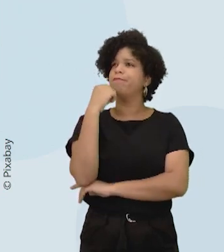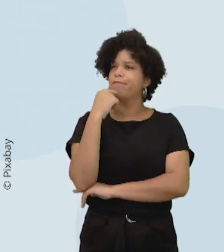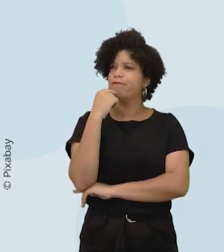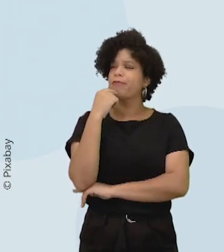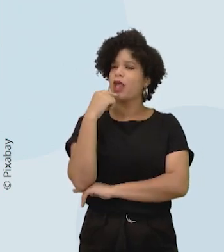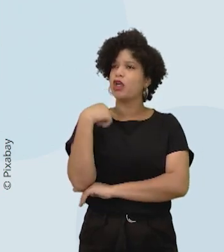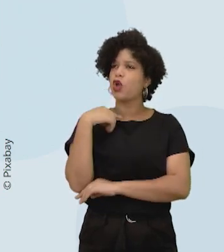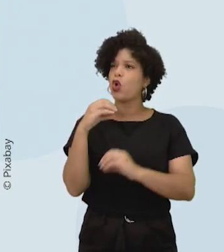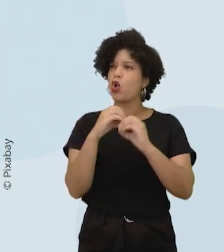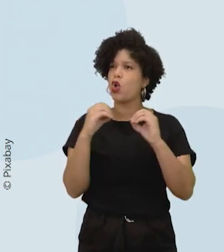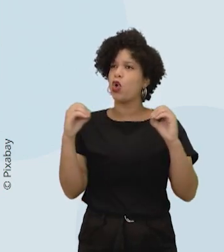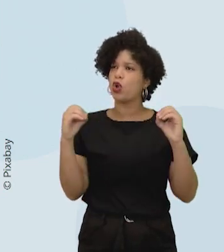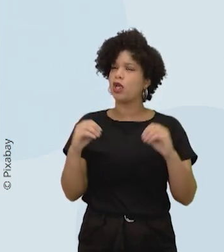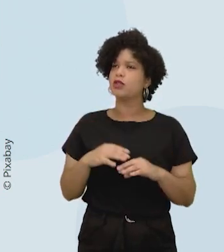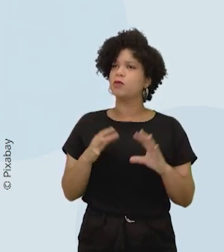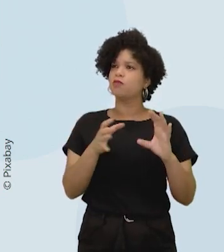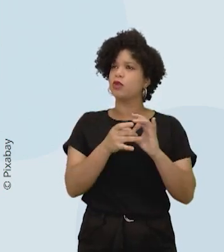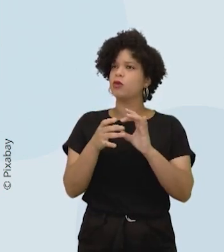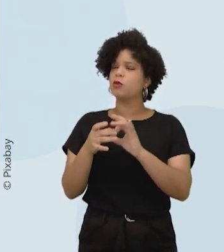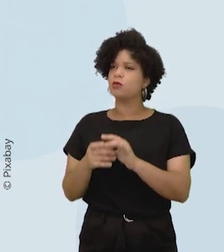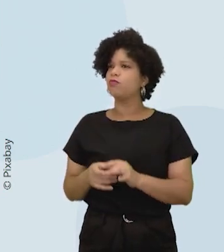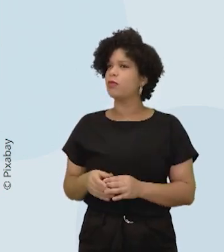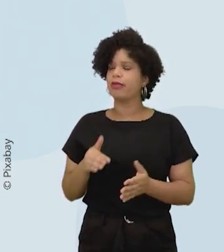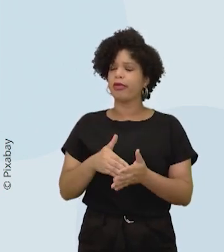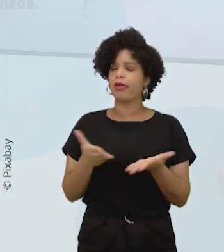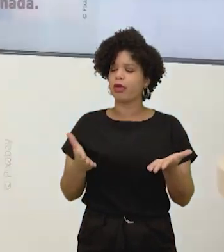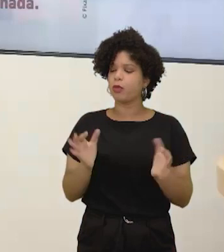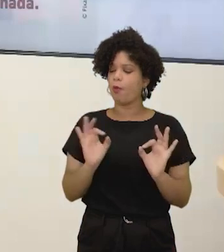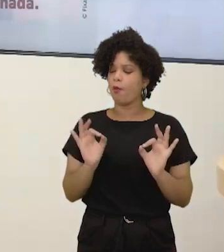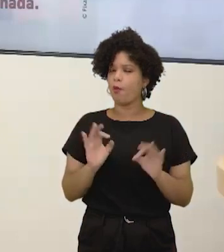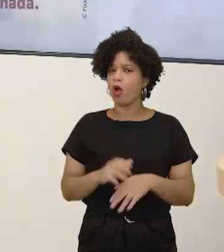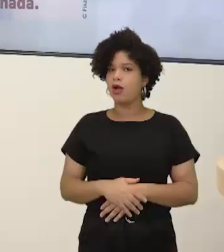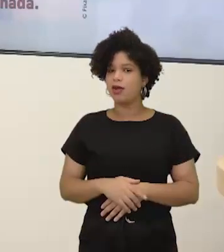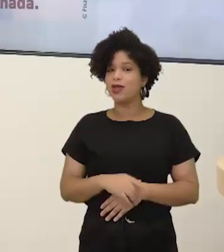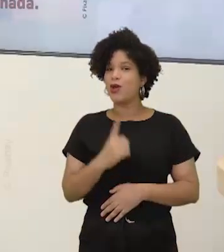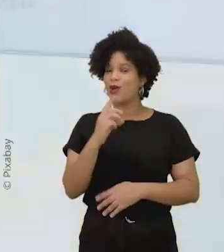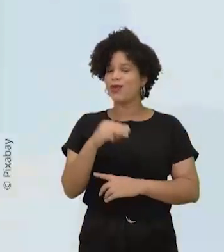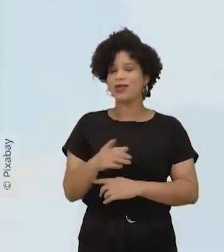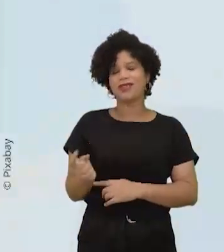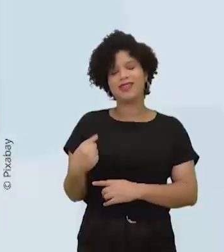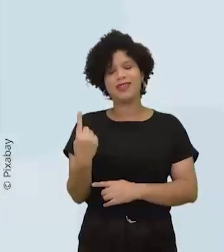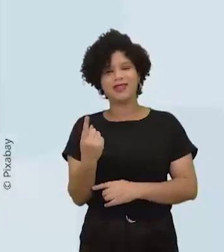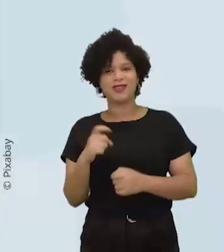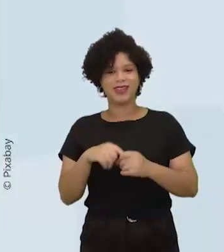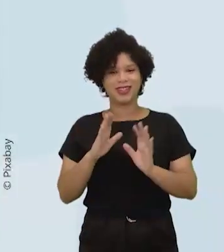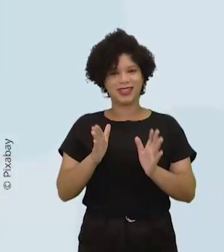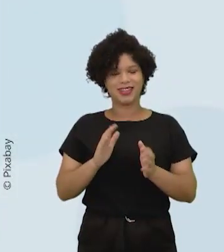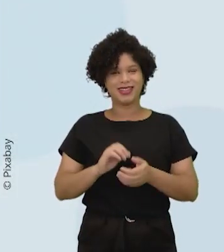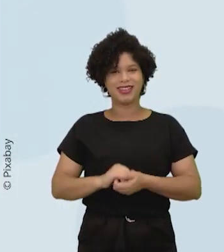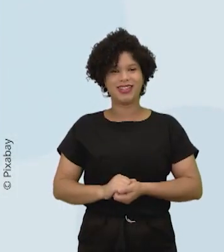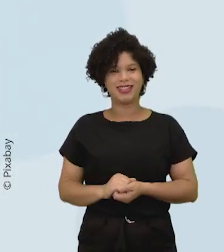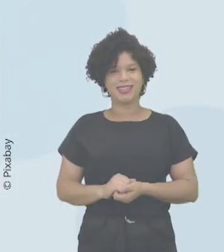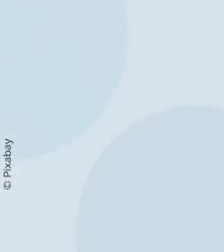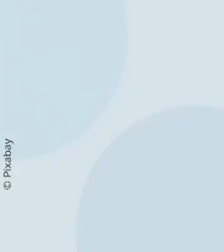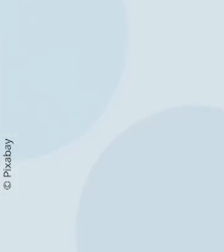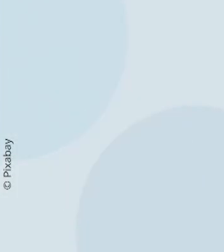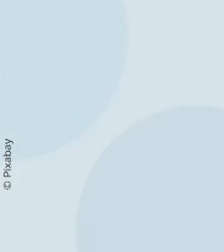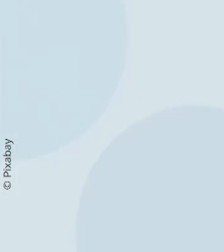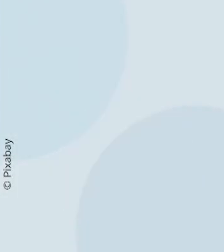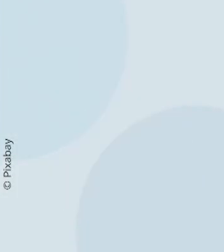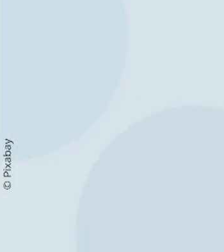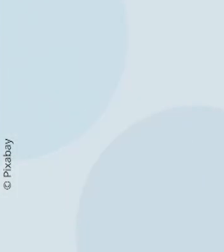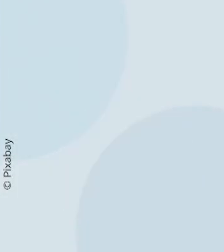oração coordenada. Você se identifica? Professor, aluno, manda pra gente 1 minuto, a gente já tá de volta.